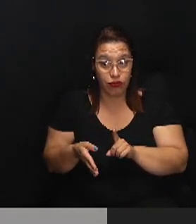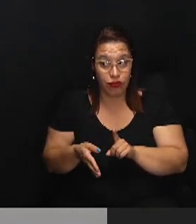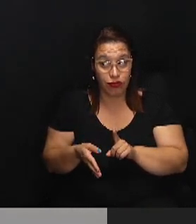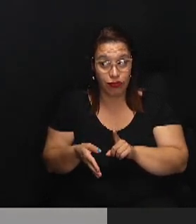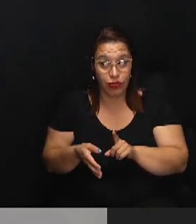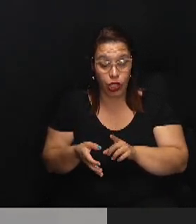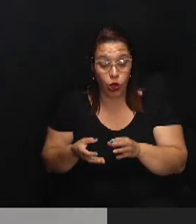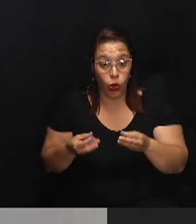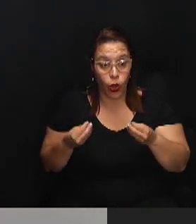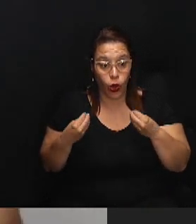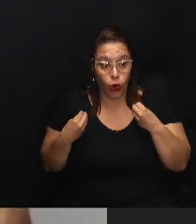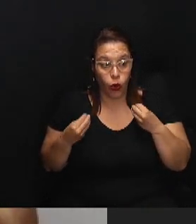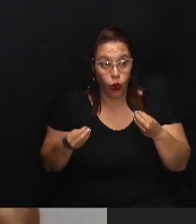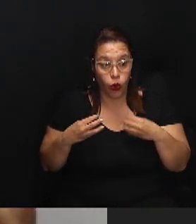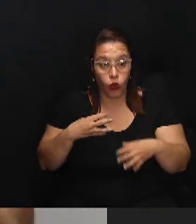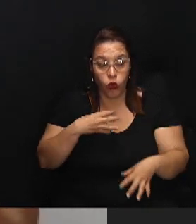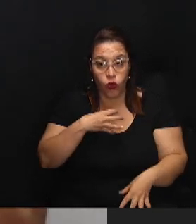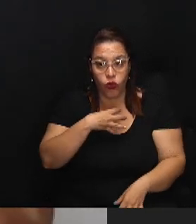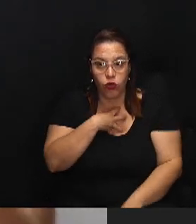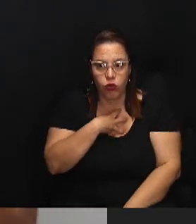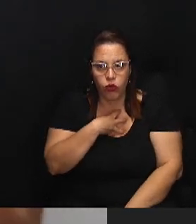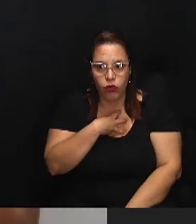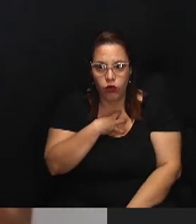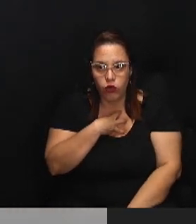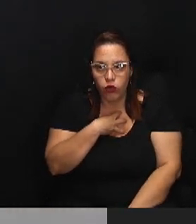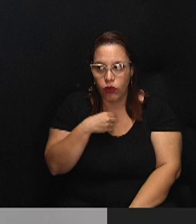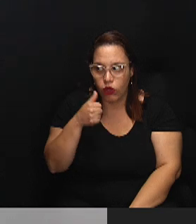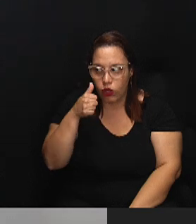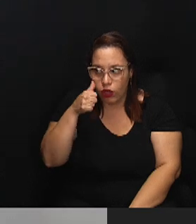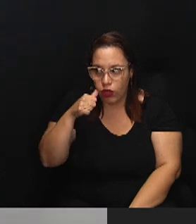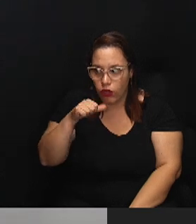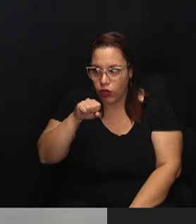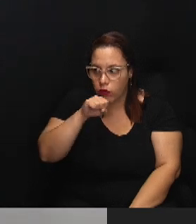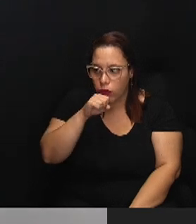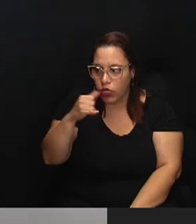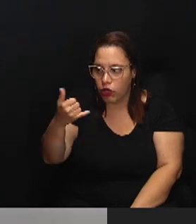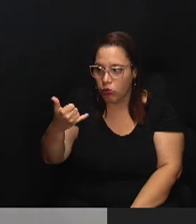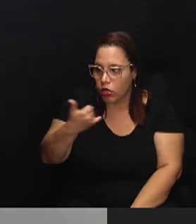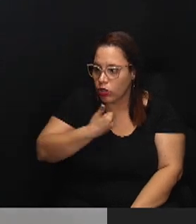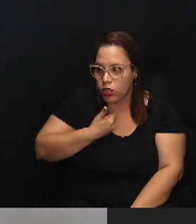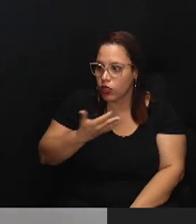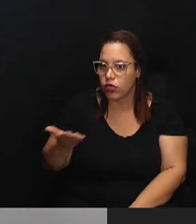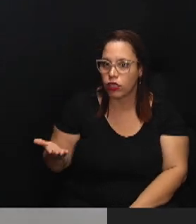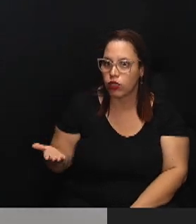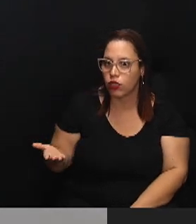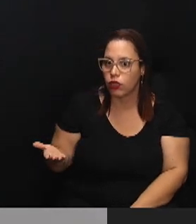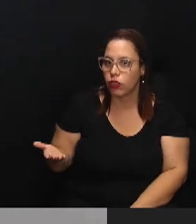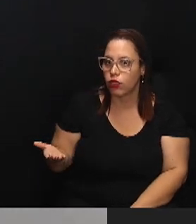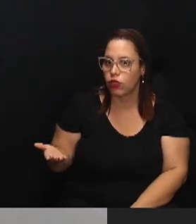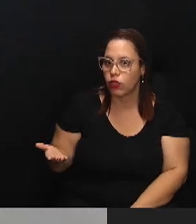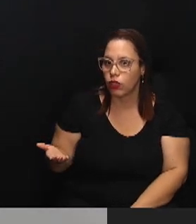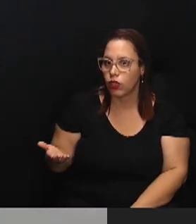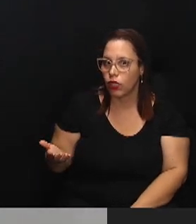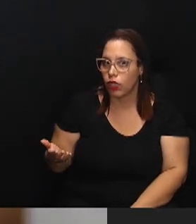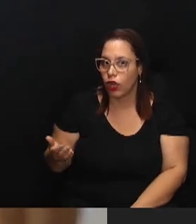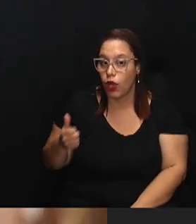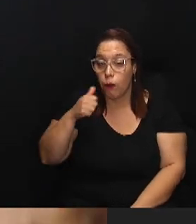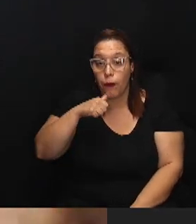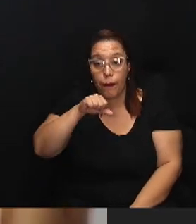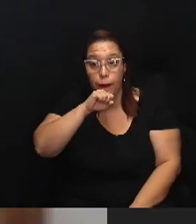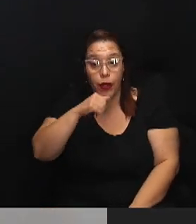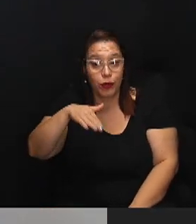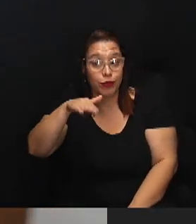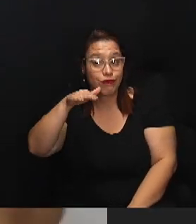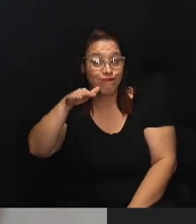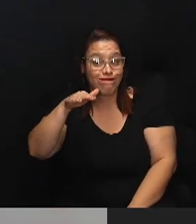o emocional desta mulher? Né? Então, assim, é uma mãe mais do que prematura. Então, ela